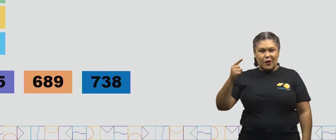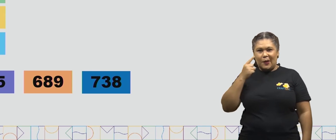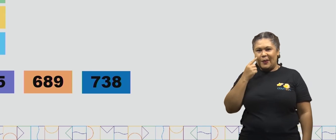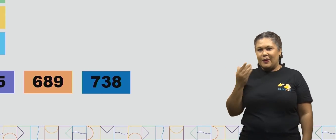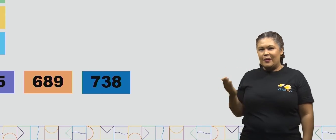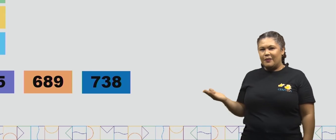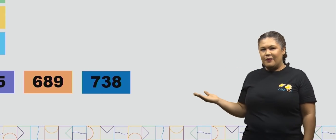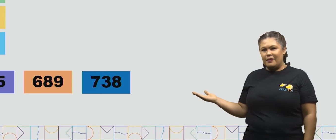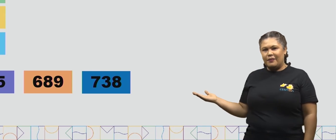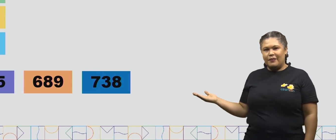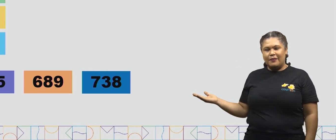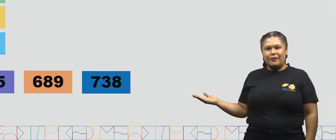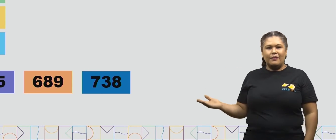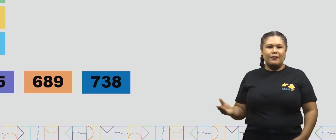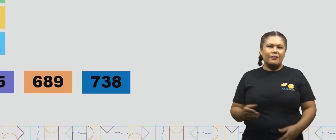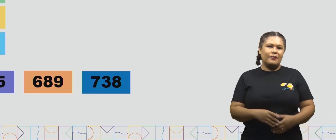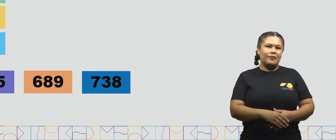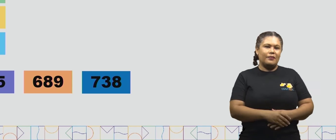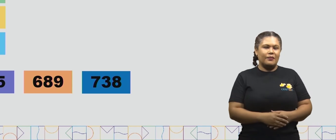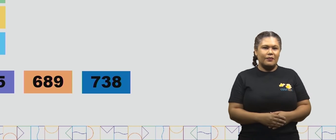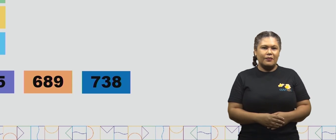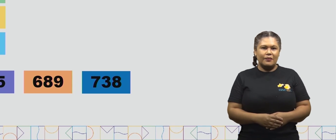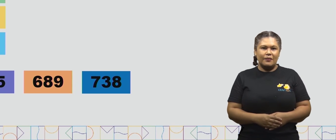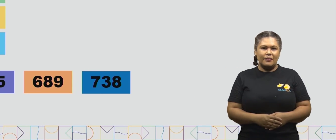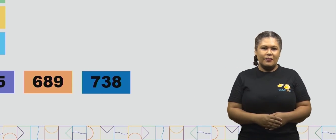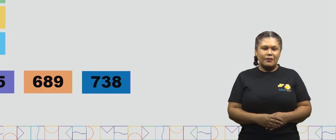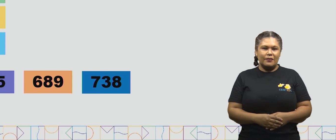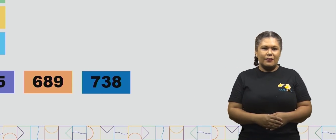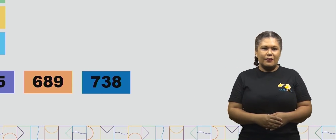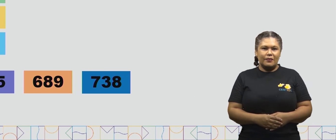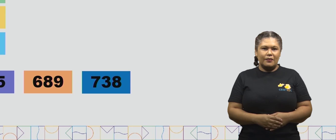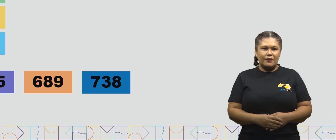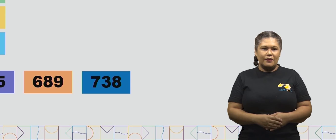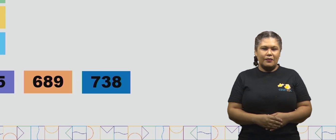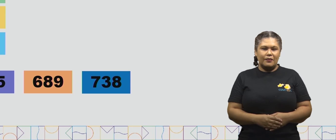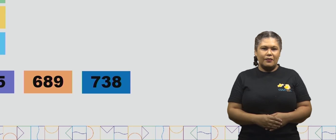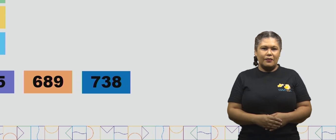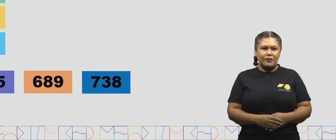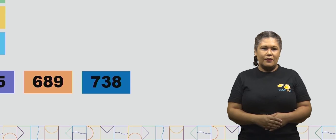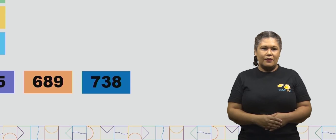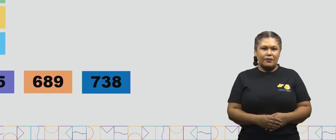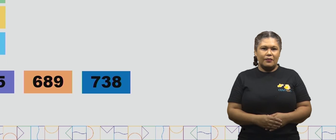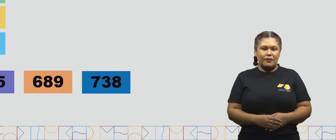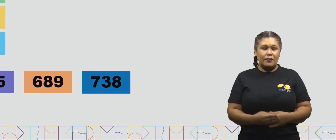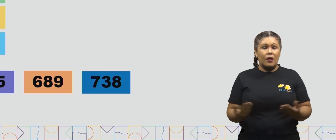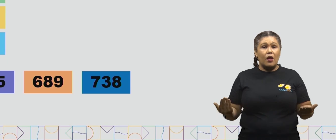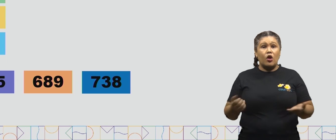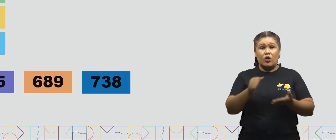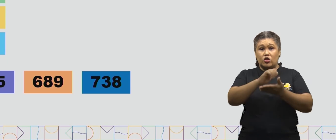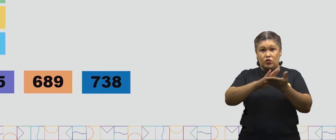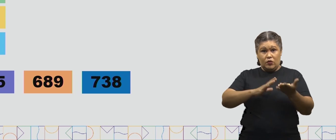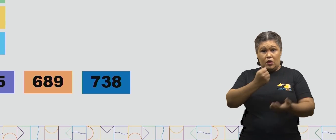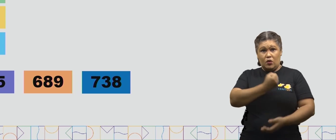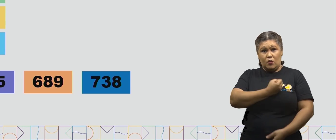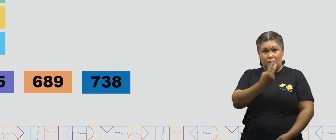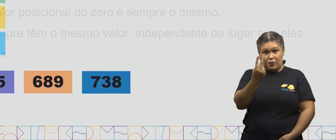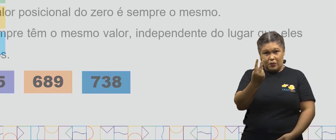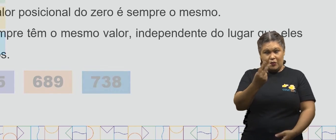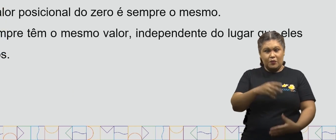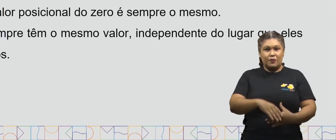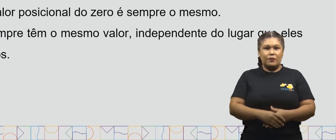505, 689 e 738. Agora, vamos lá para a nossa